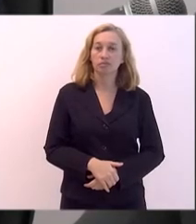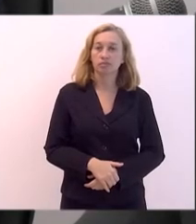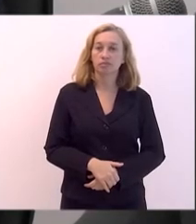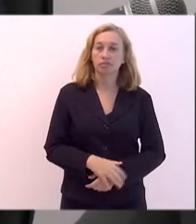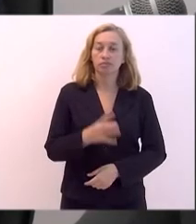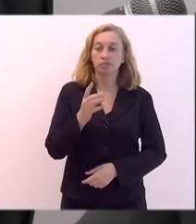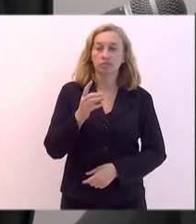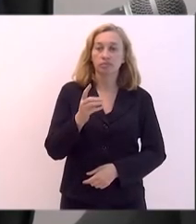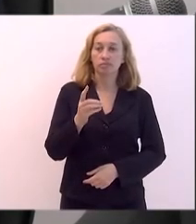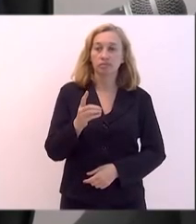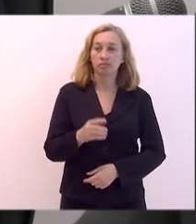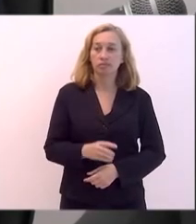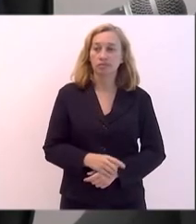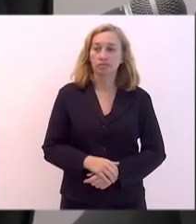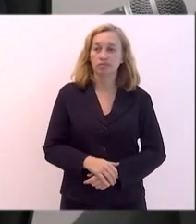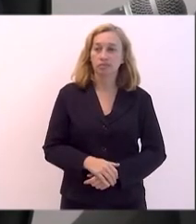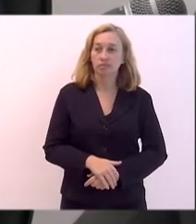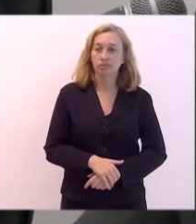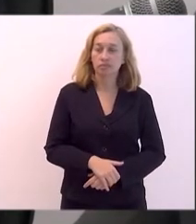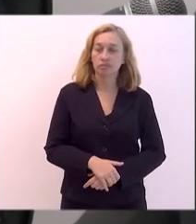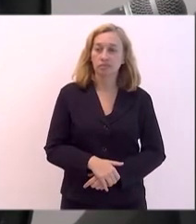Deputado,